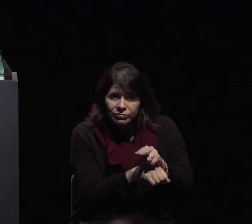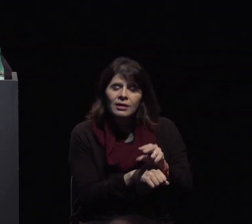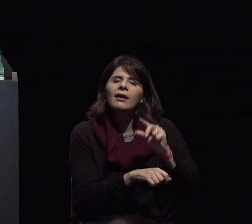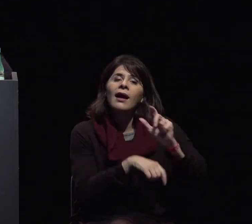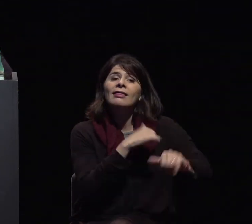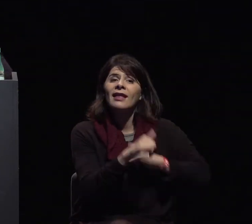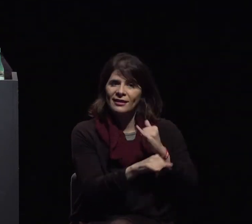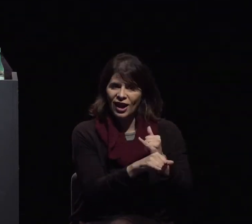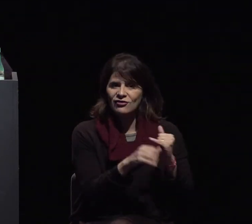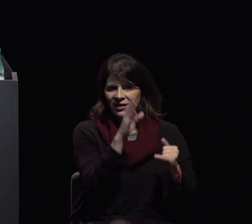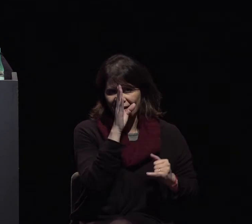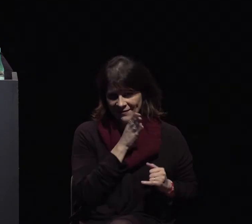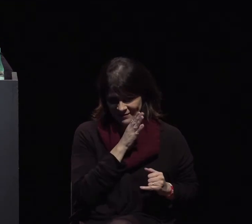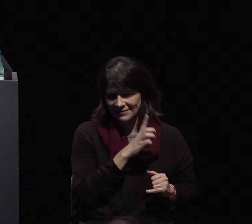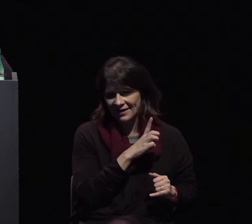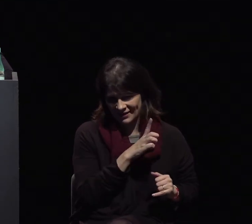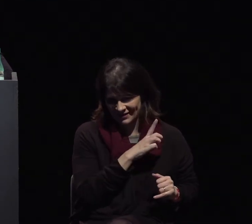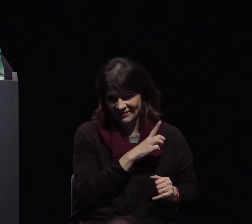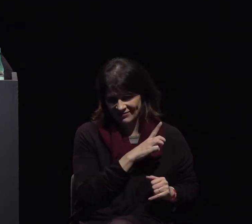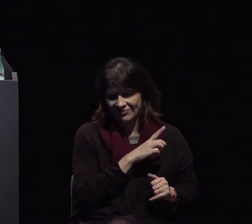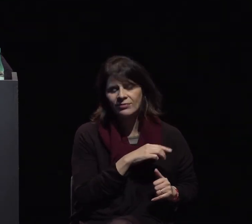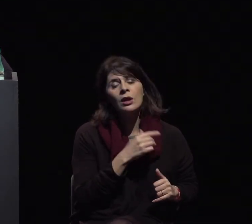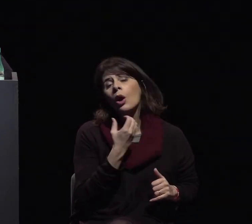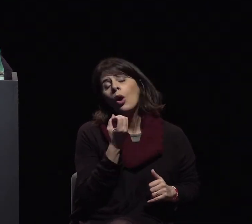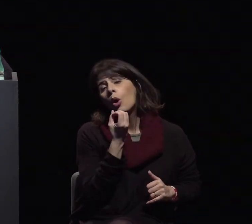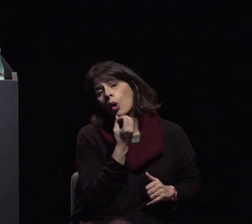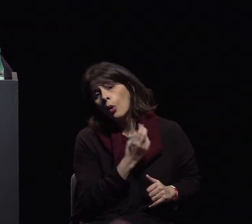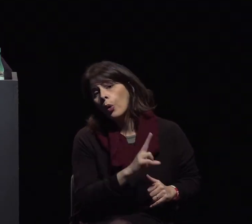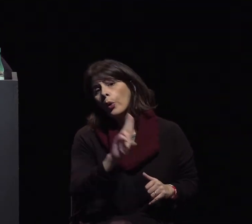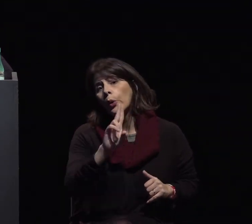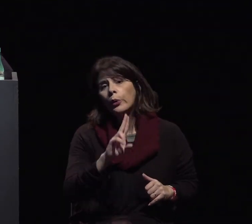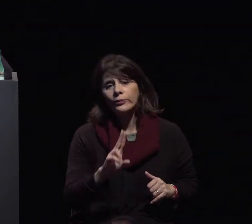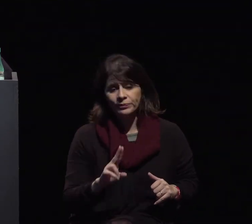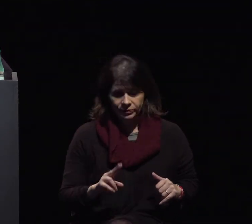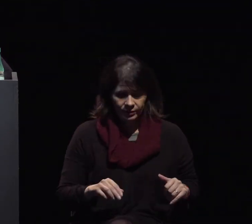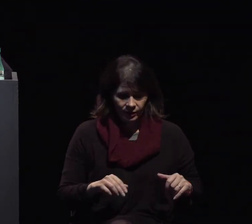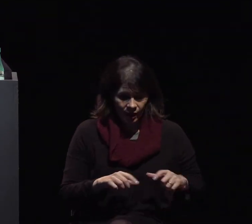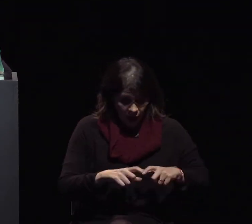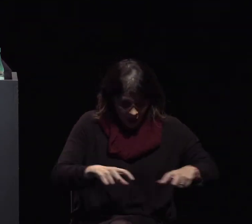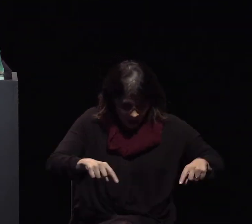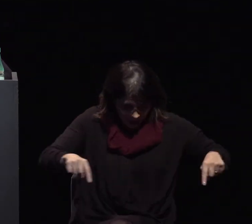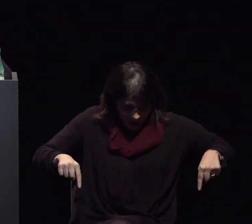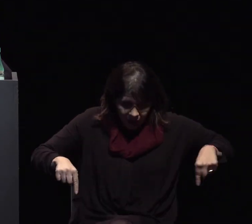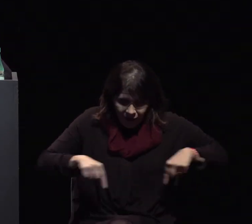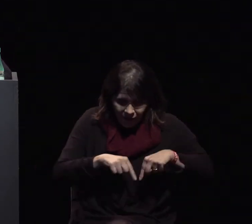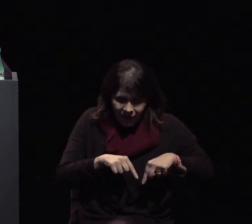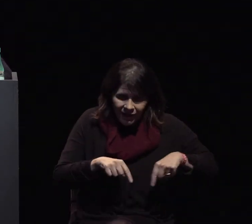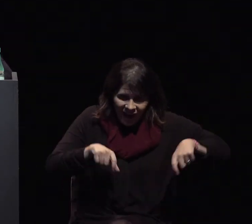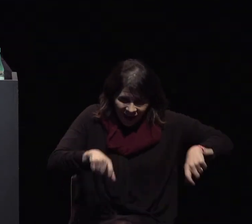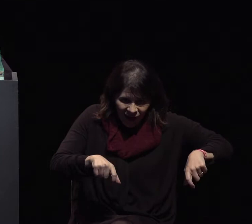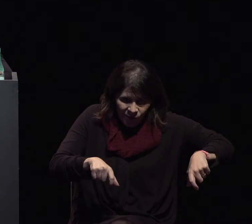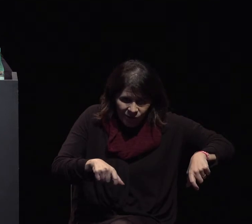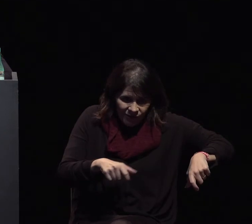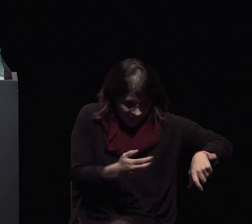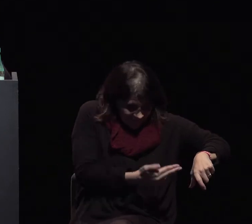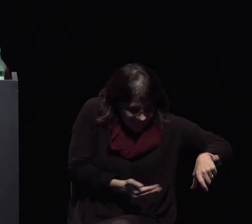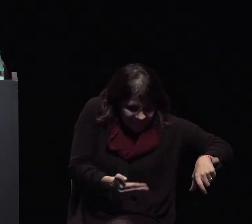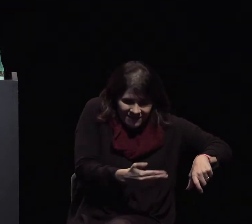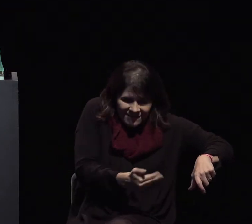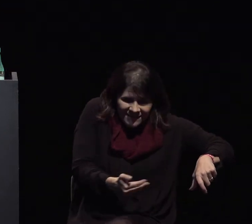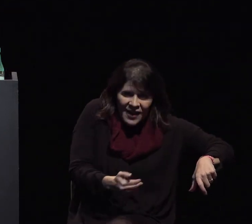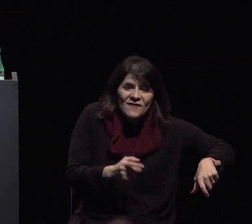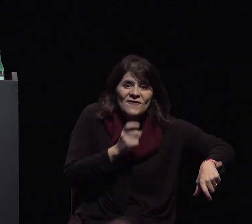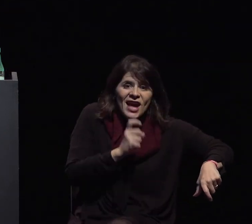Ou eles circulavam e pintavam de verde a várzea, o campinho. E aí